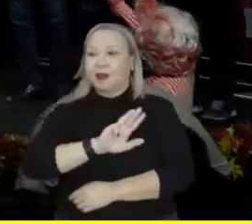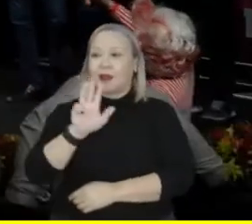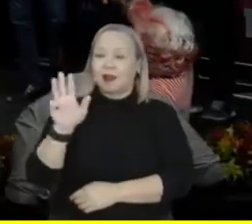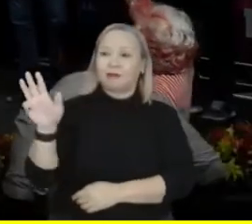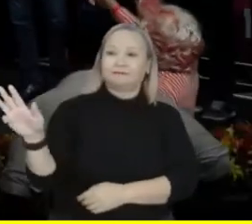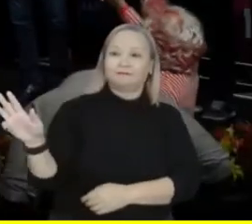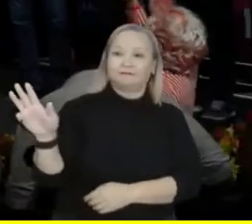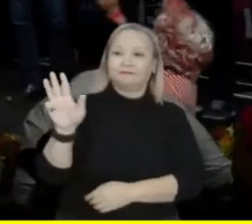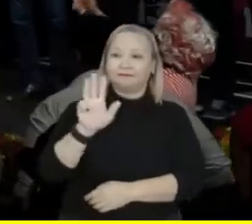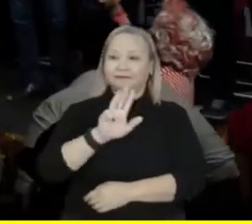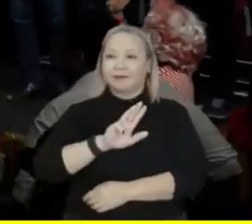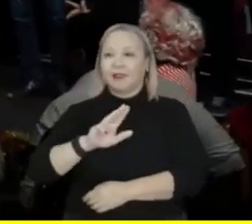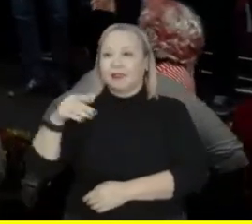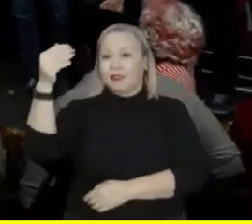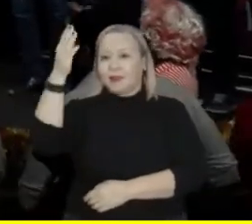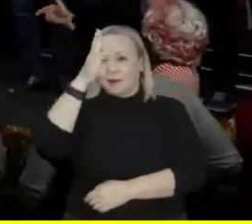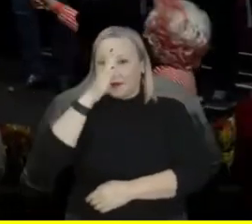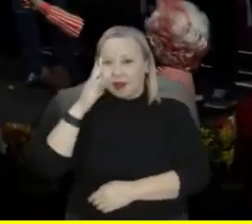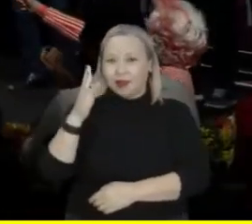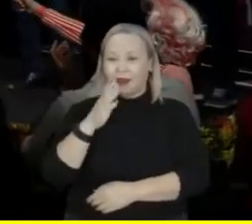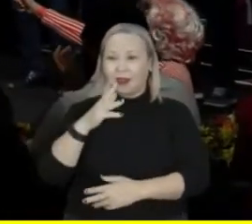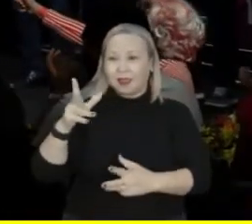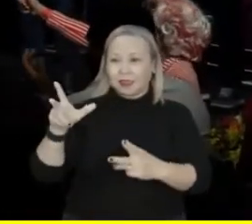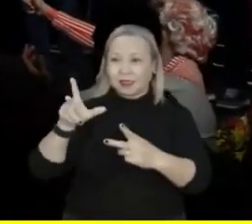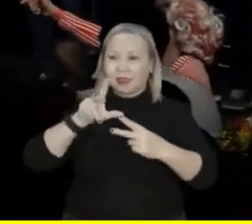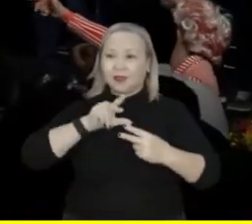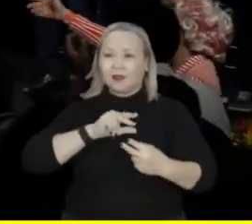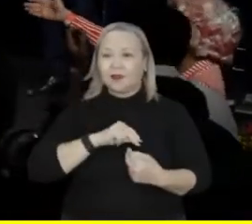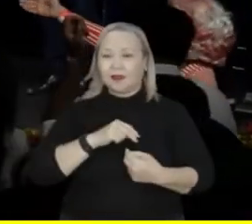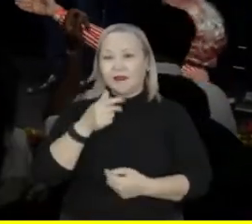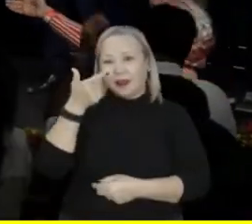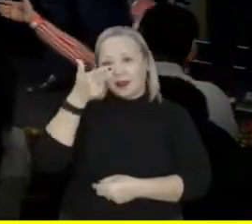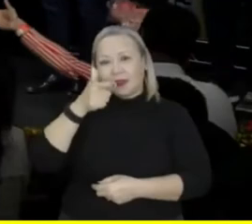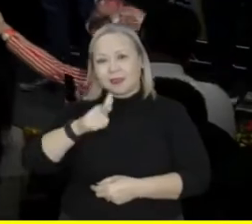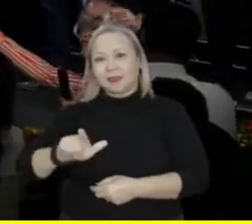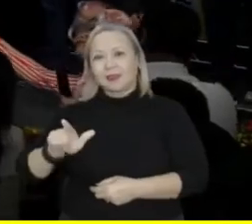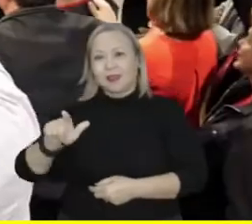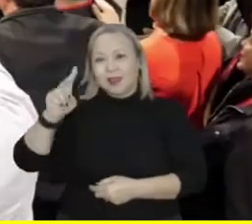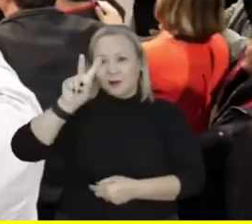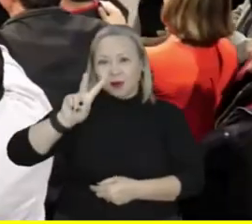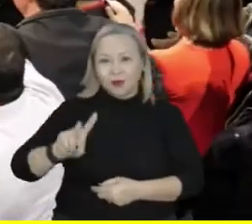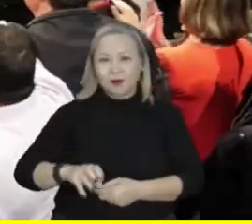o Brasil merece outra vez